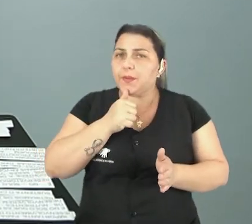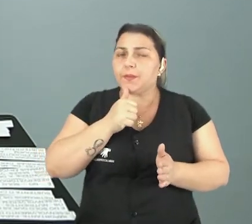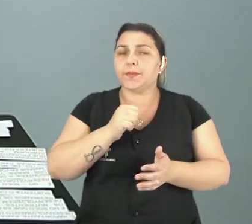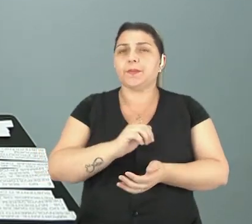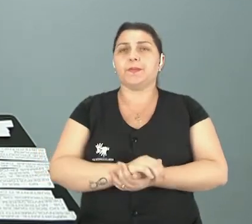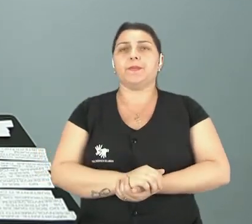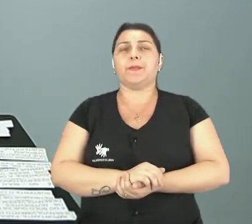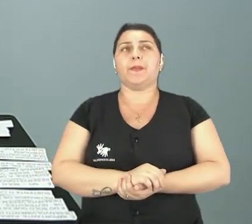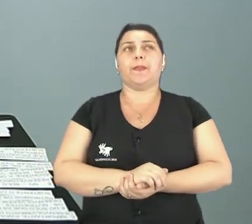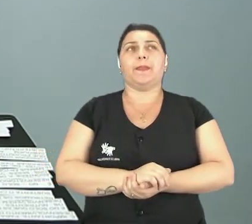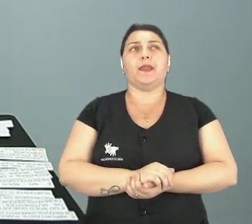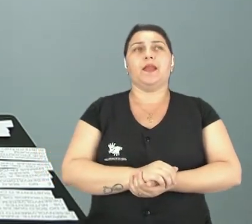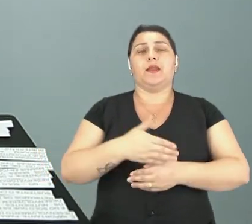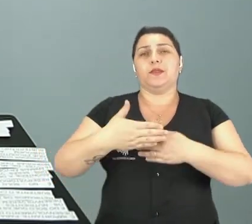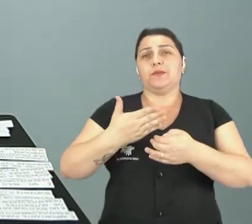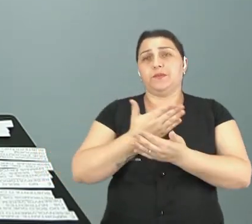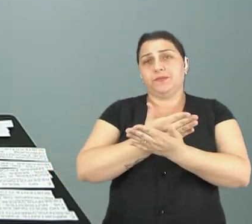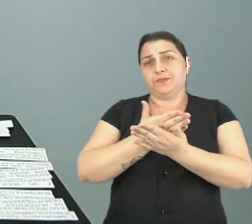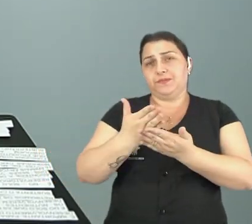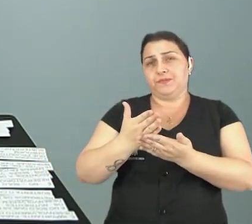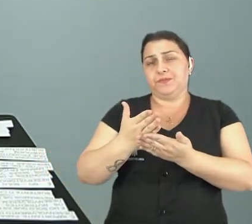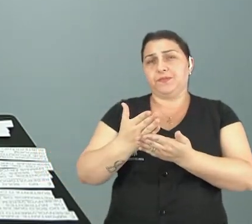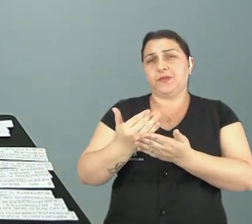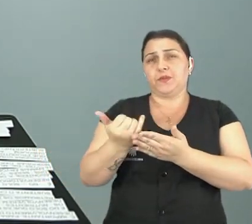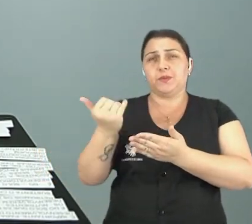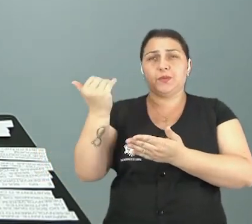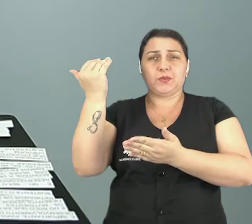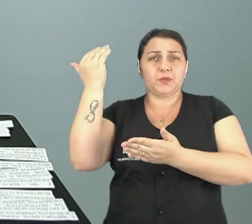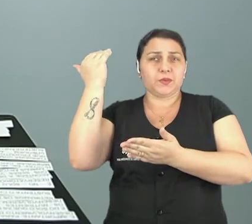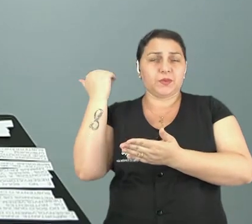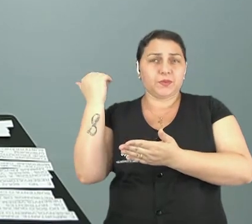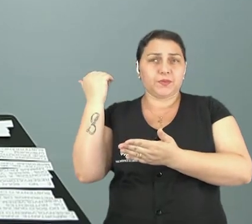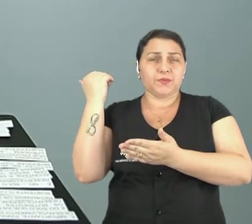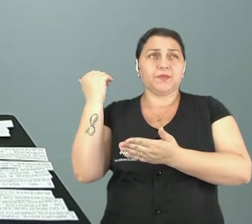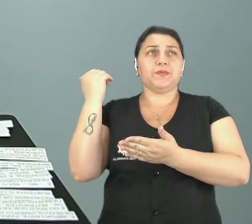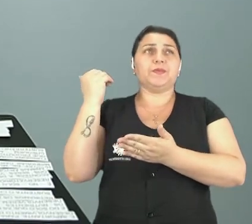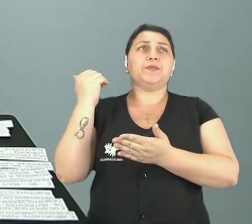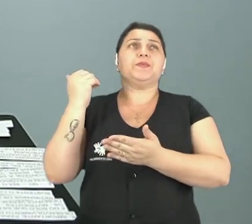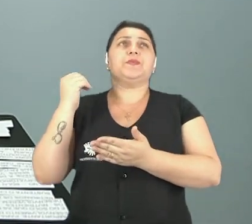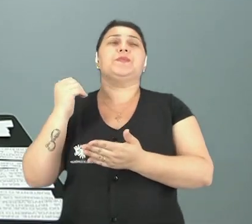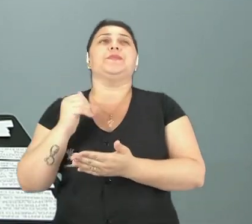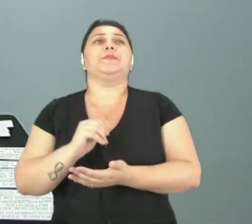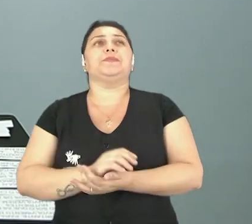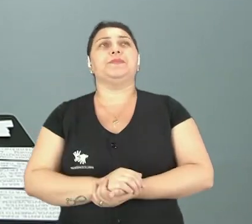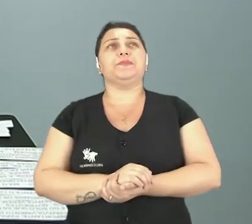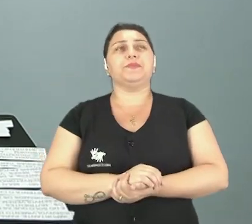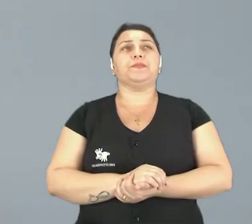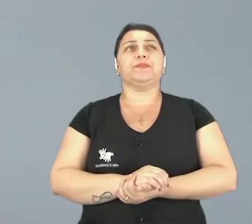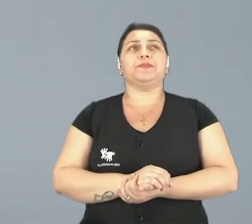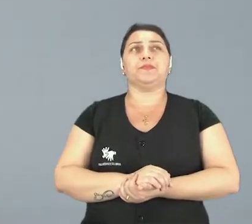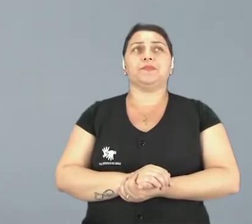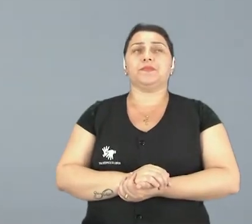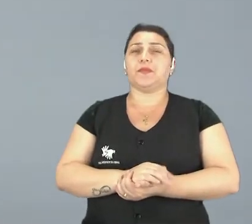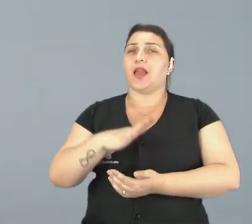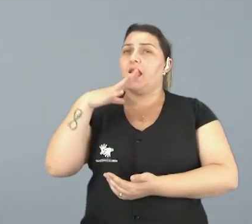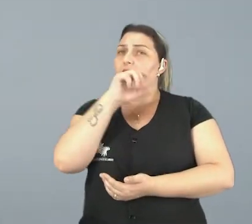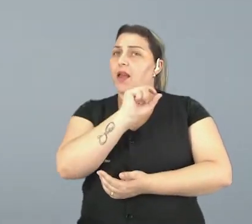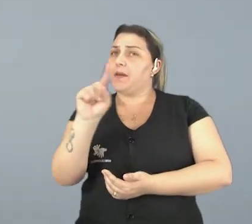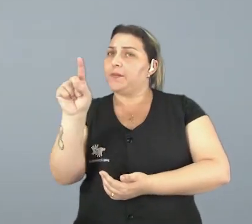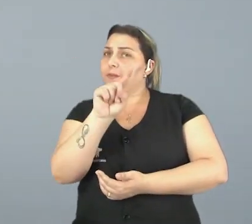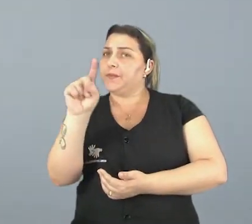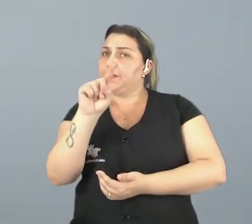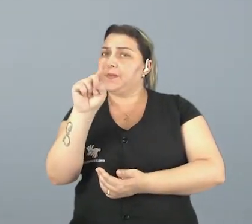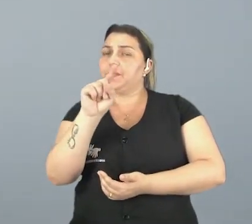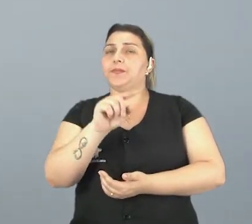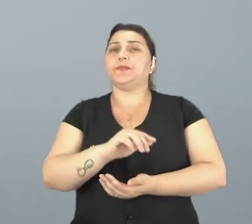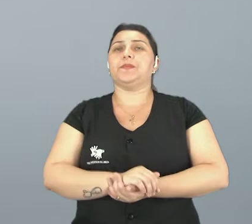tá? Iniciou-se há milhões de anos, esse processo se inicia, né, não é da noite para o dia.